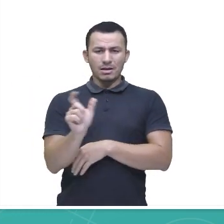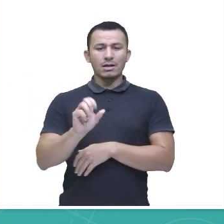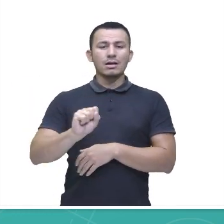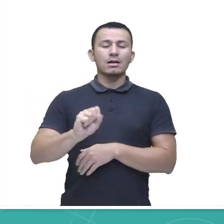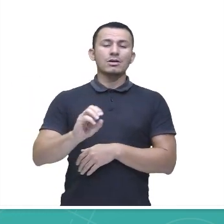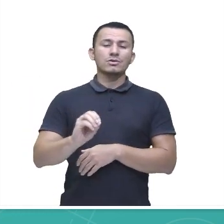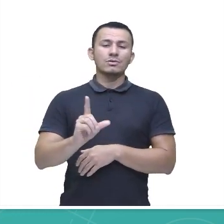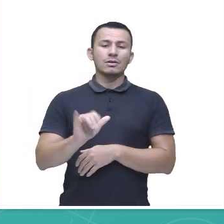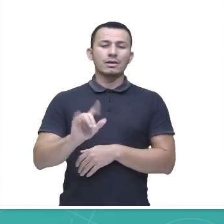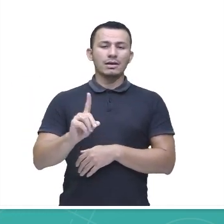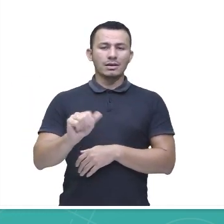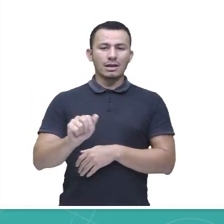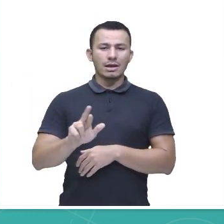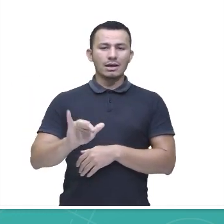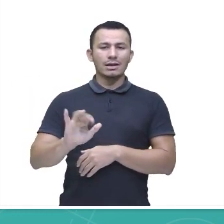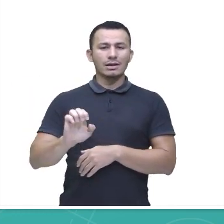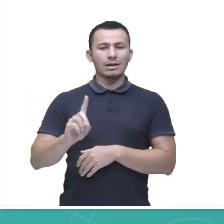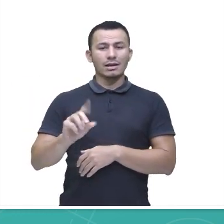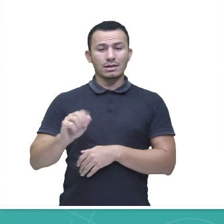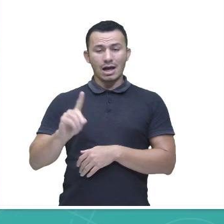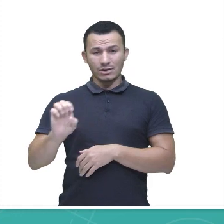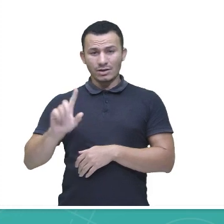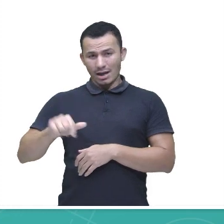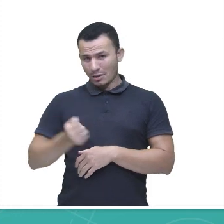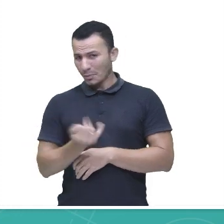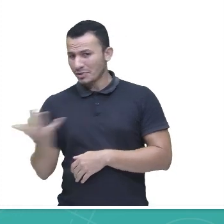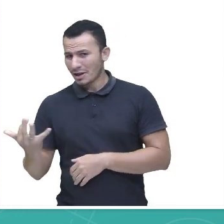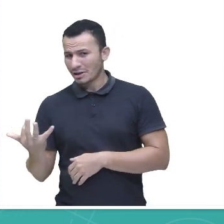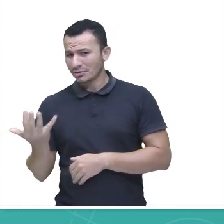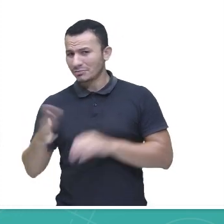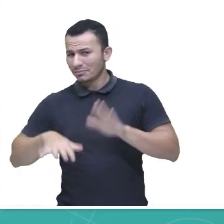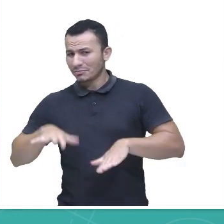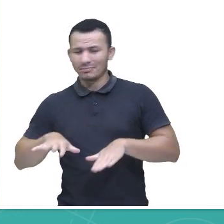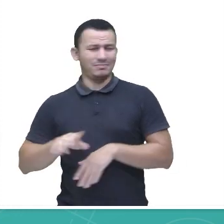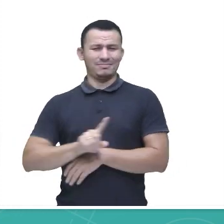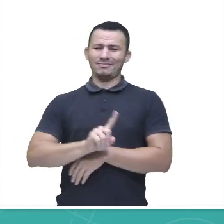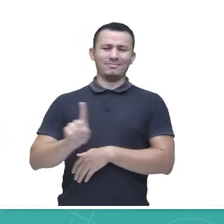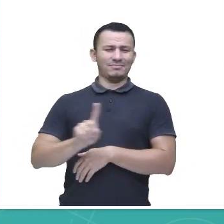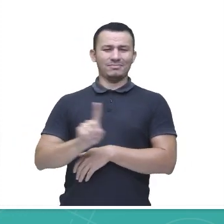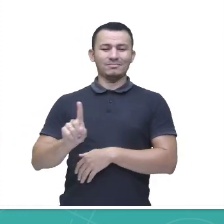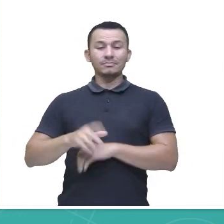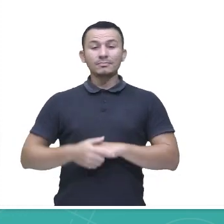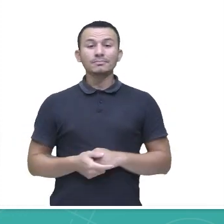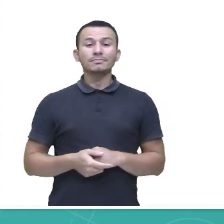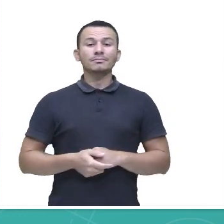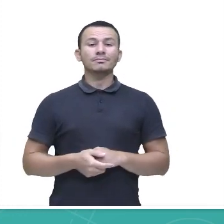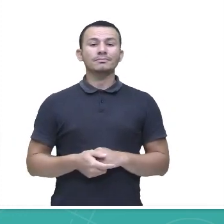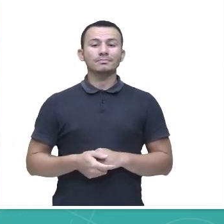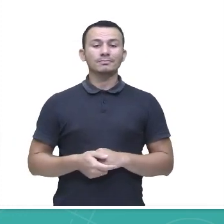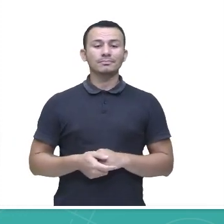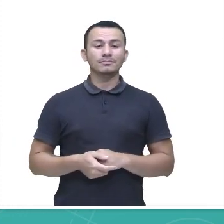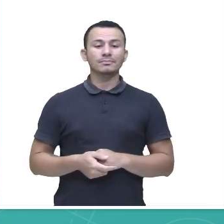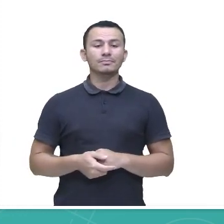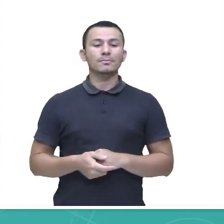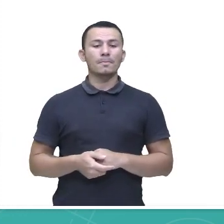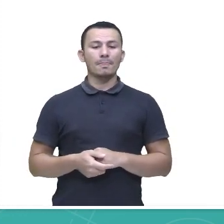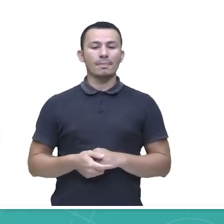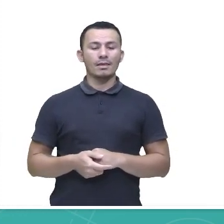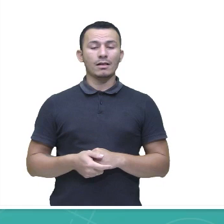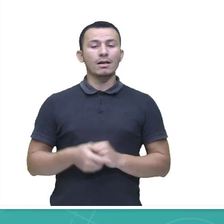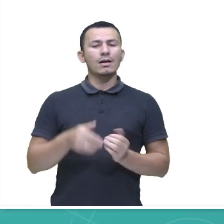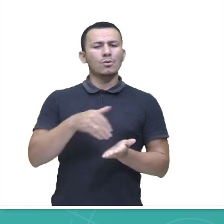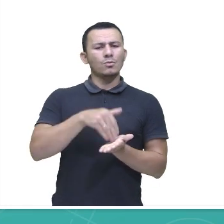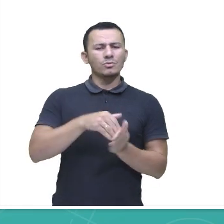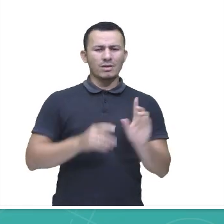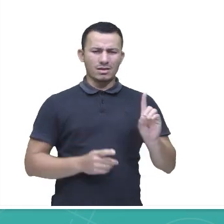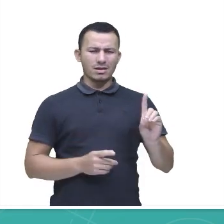dá a ideia de quantidade? Não, certo? Agora, vamos lá para a última. O